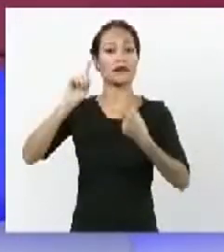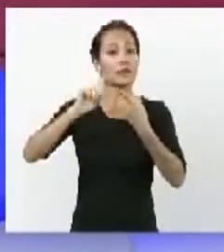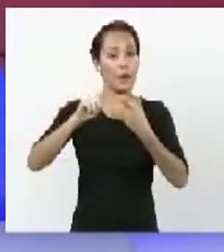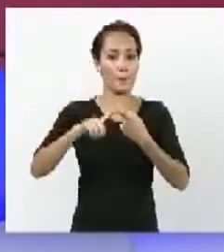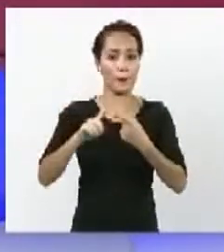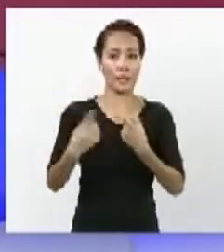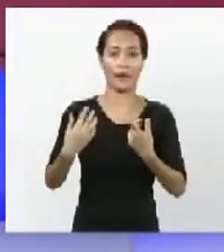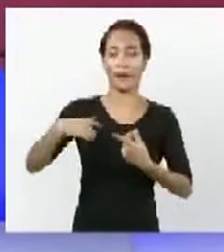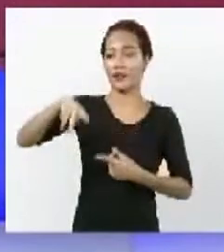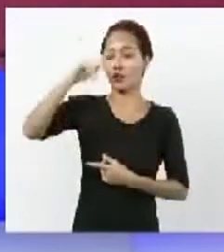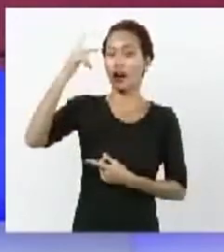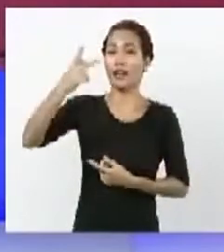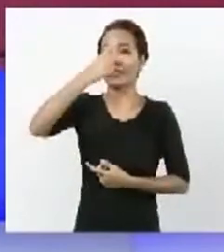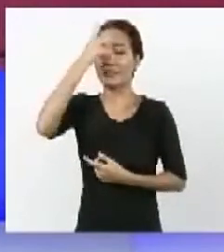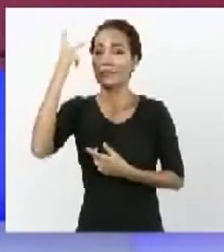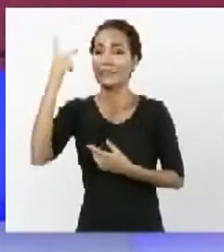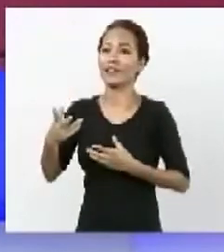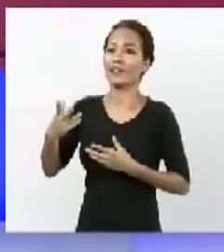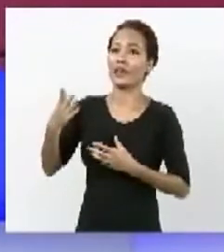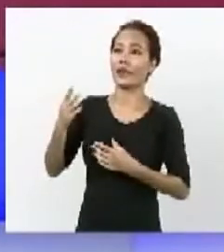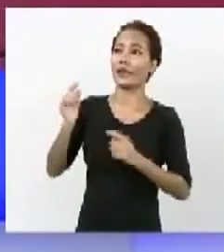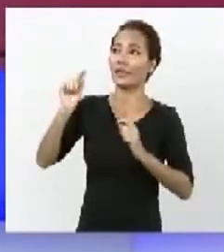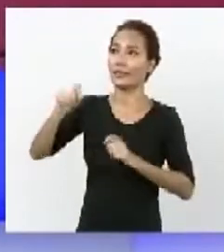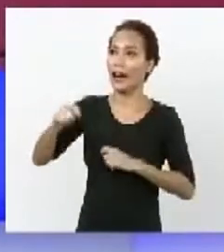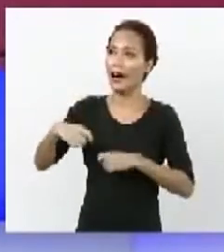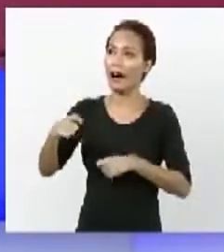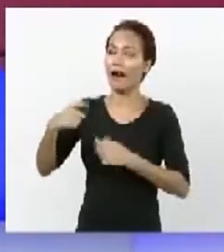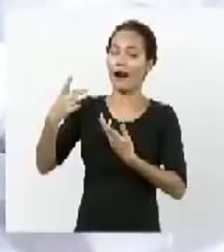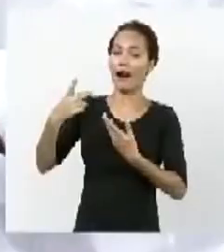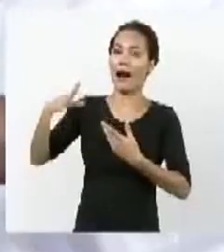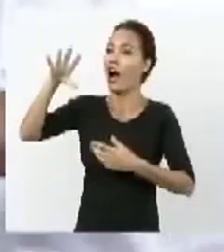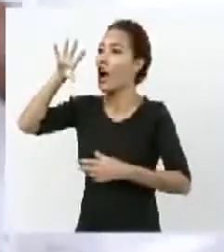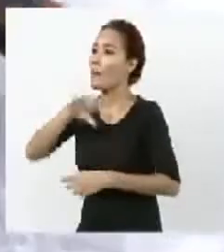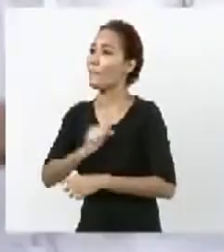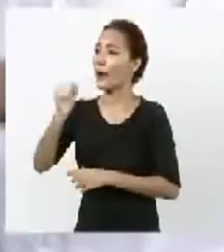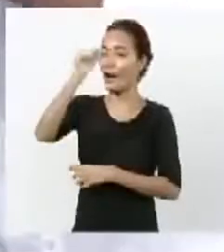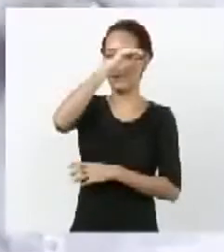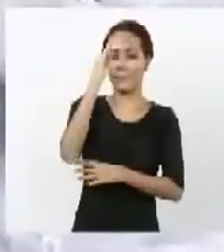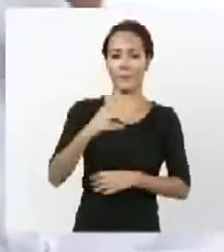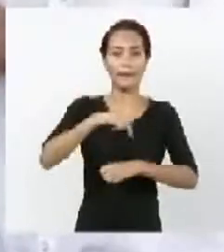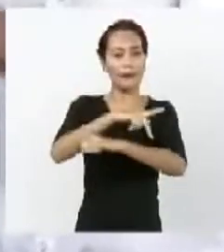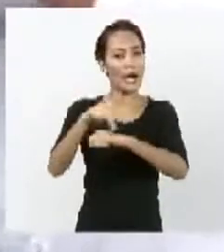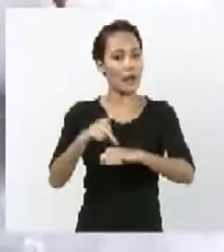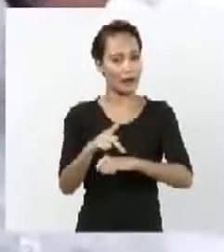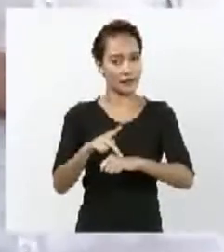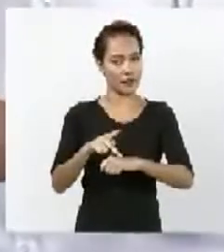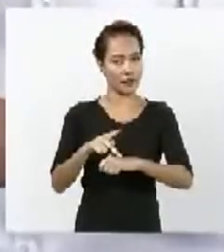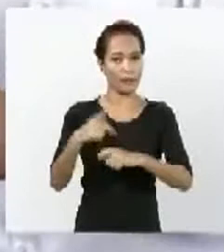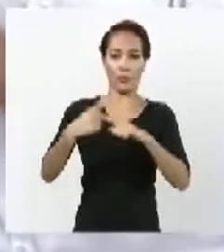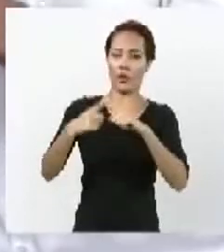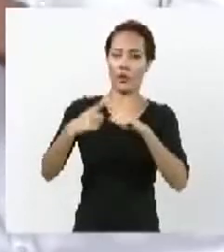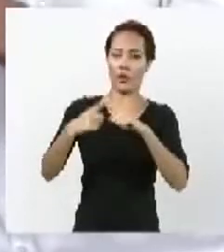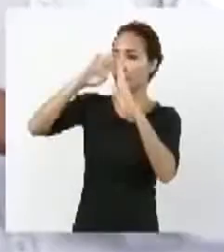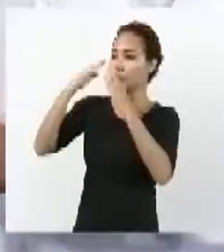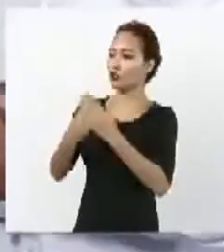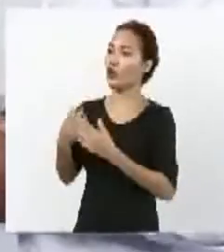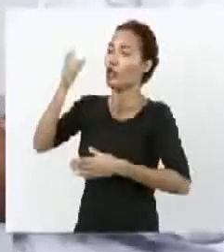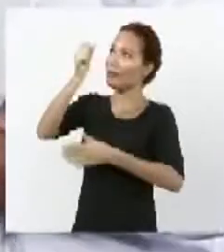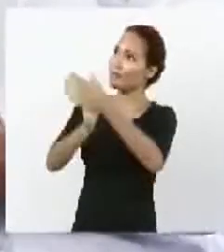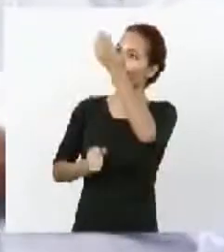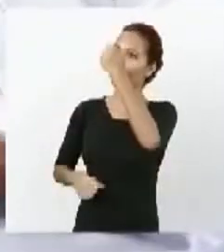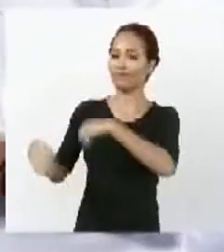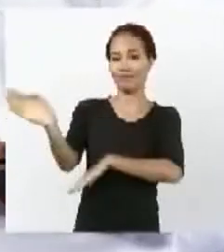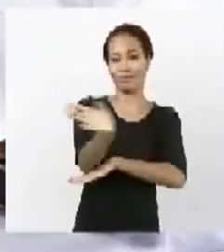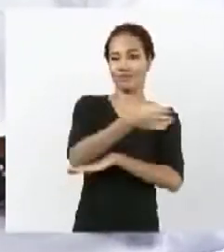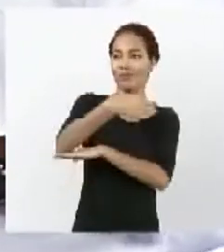do patriotismo que foi arrancado da nossa cidadania dentro de Belém, onde as crianças vão hastear a bandeira nacional e cantar o hino nacional.